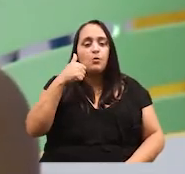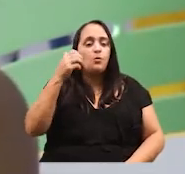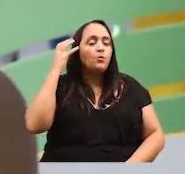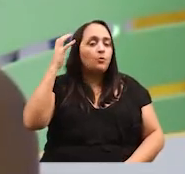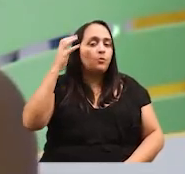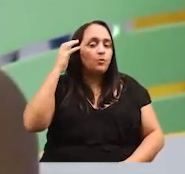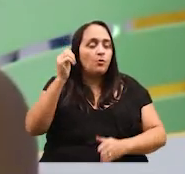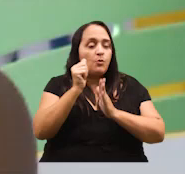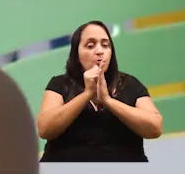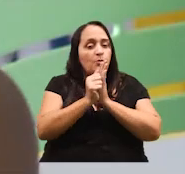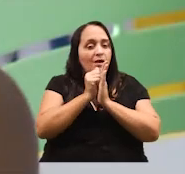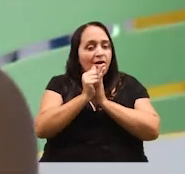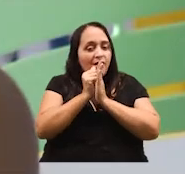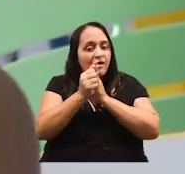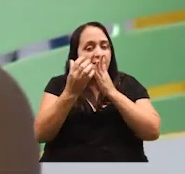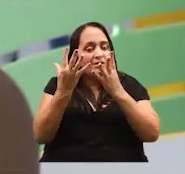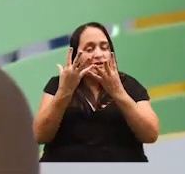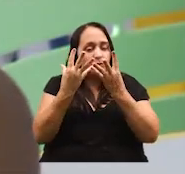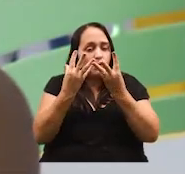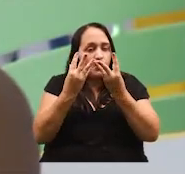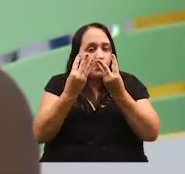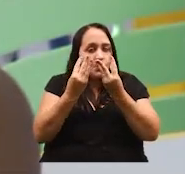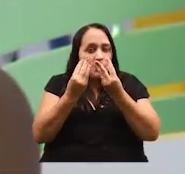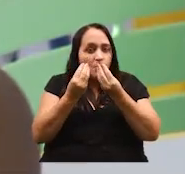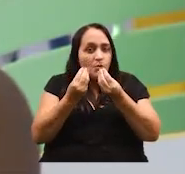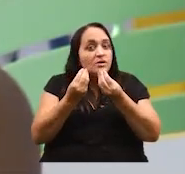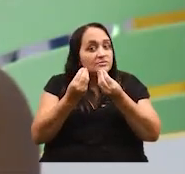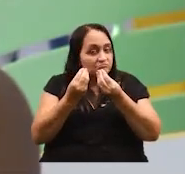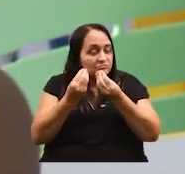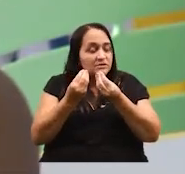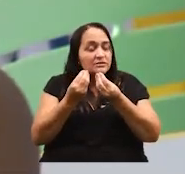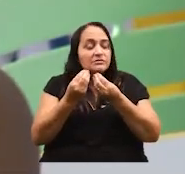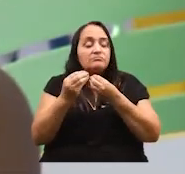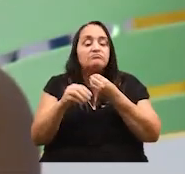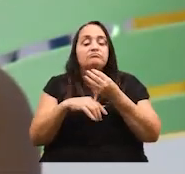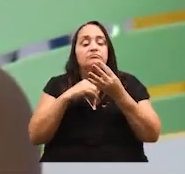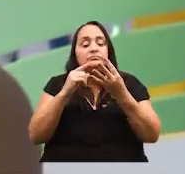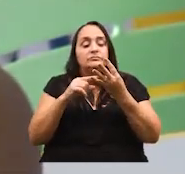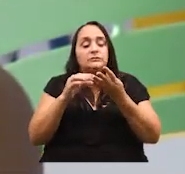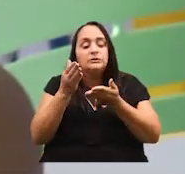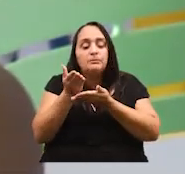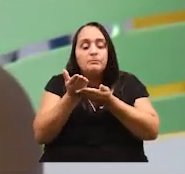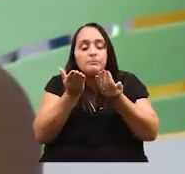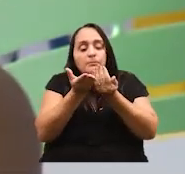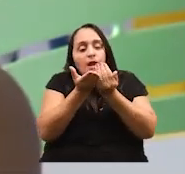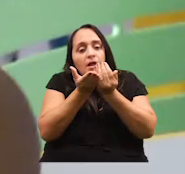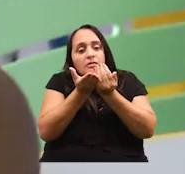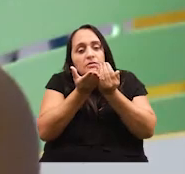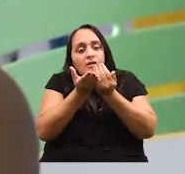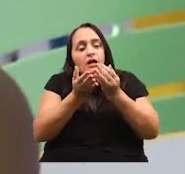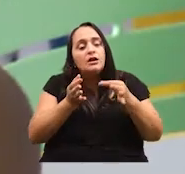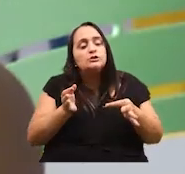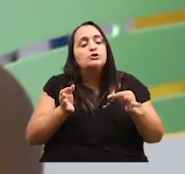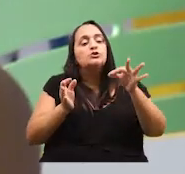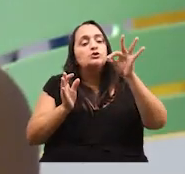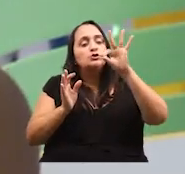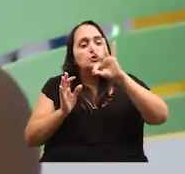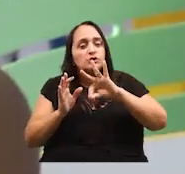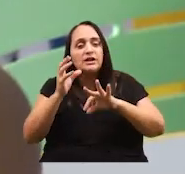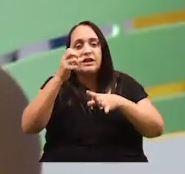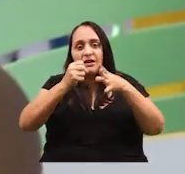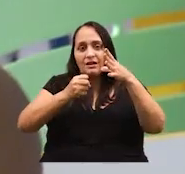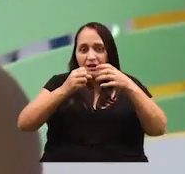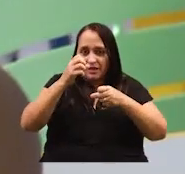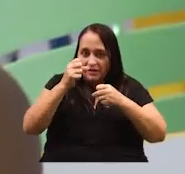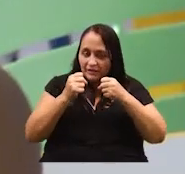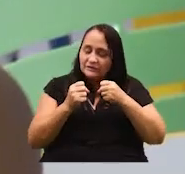meia xícara de leite, misturar os ingredientes e para